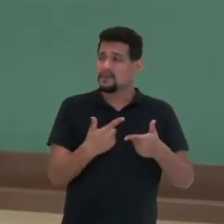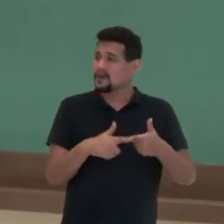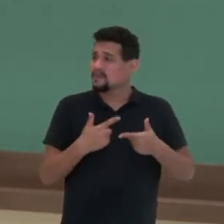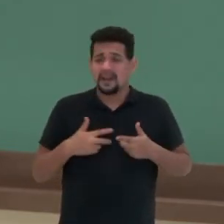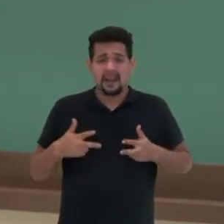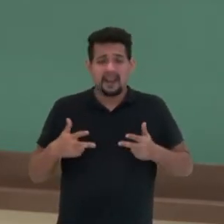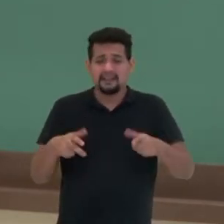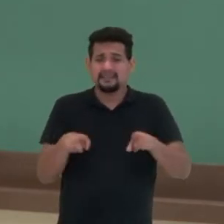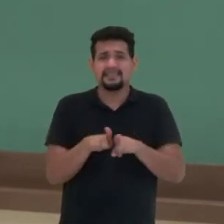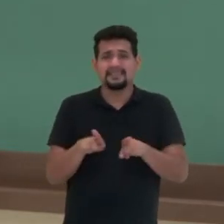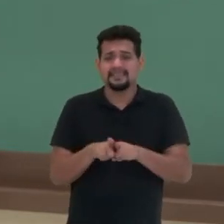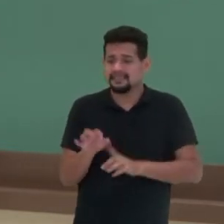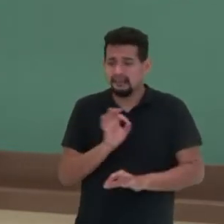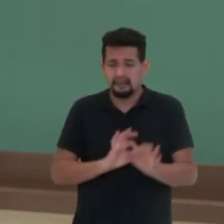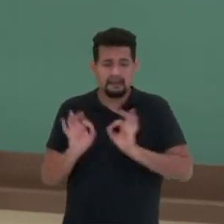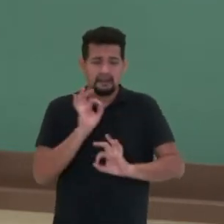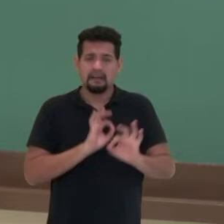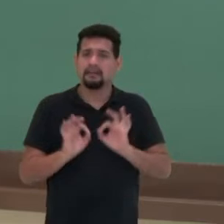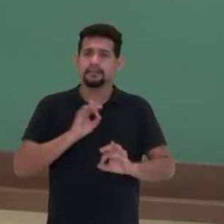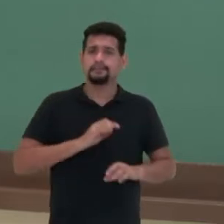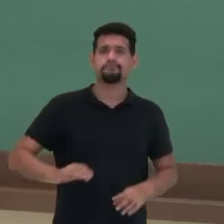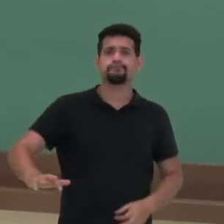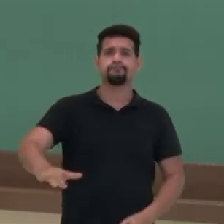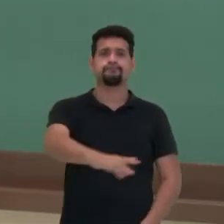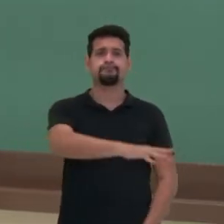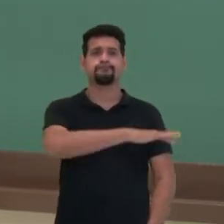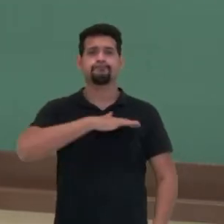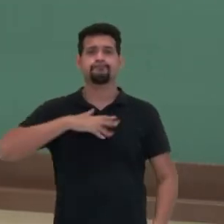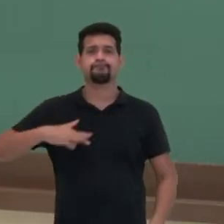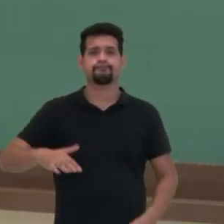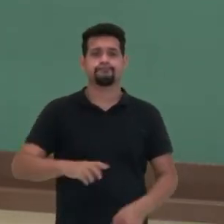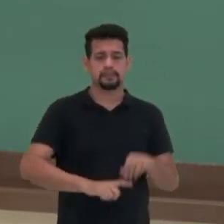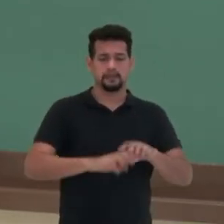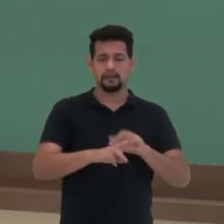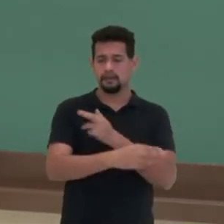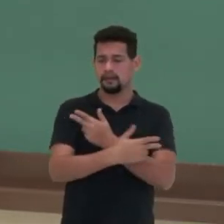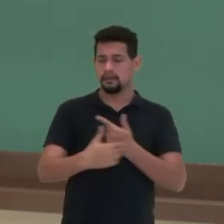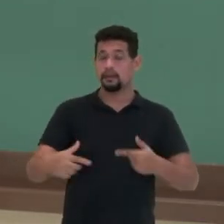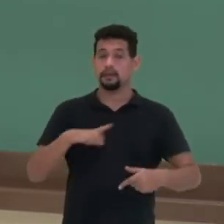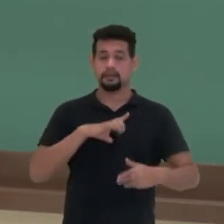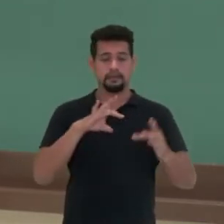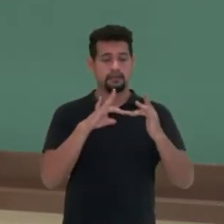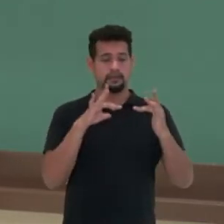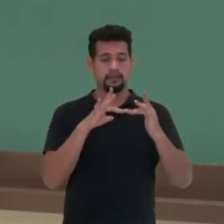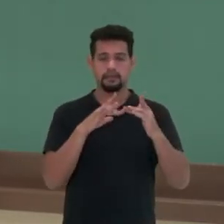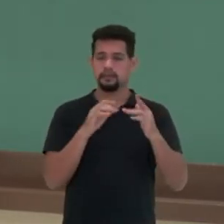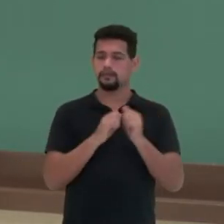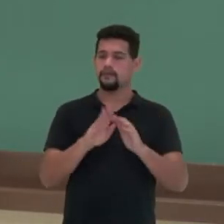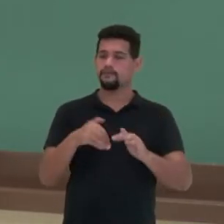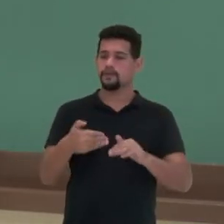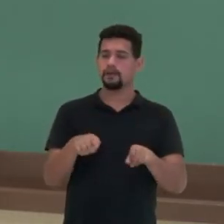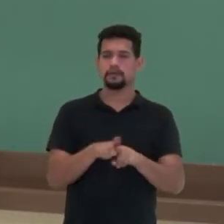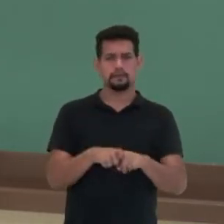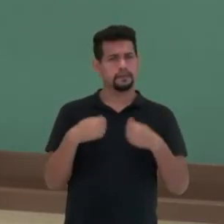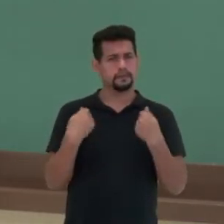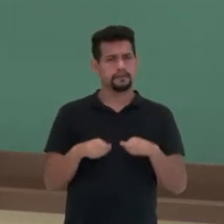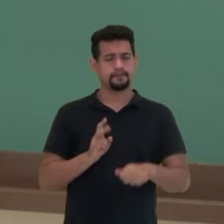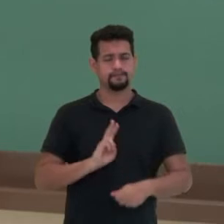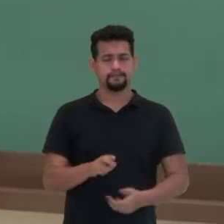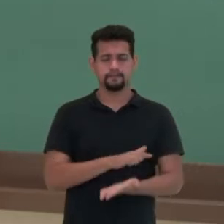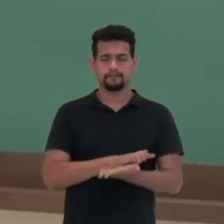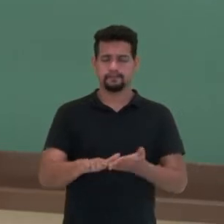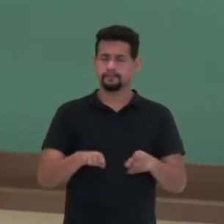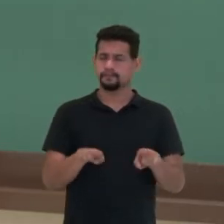vírus e micro-organismos que estão no ambiente. Os objetos, né, que possuem contato com ambientes externos devem ser sempre limpos